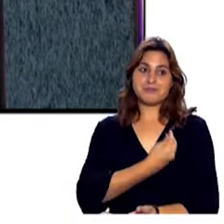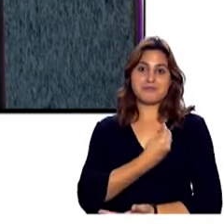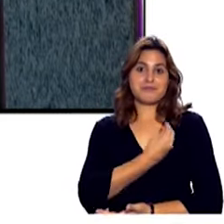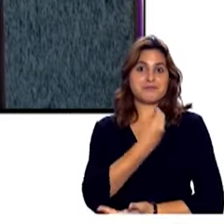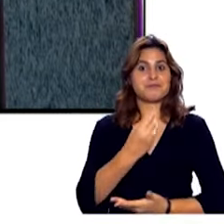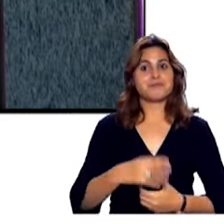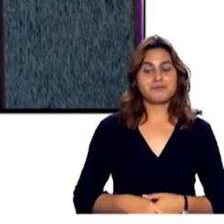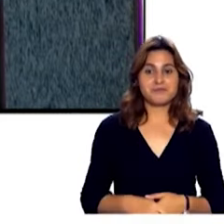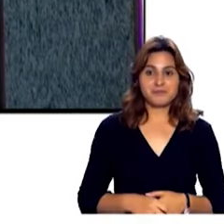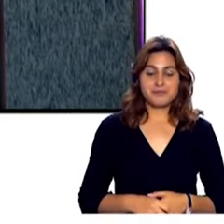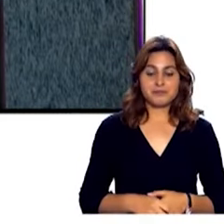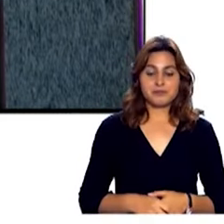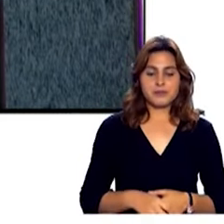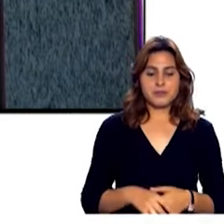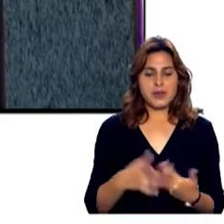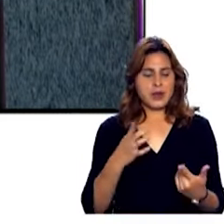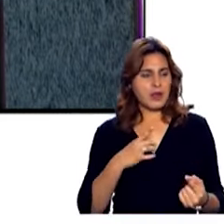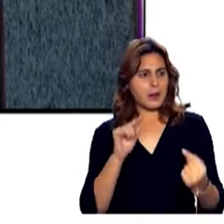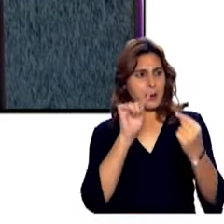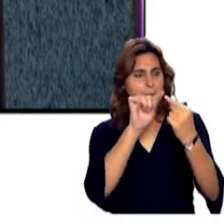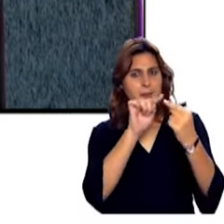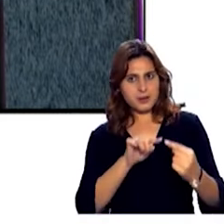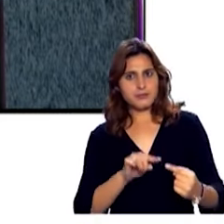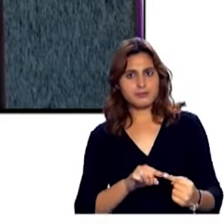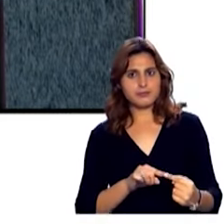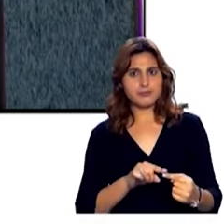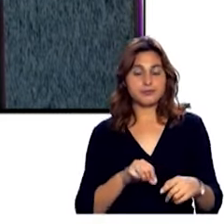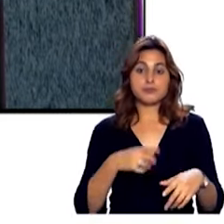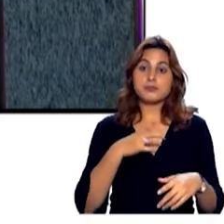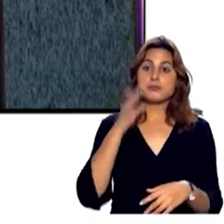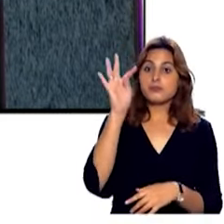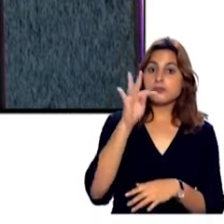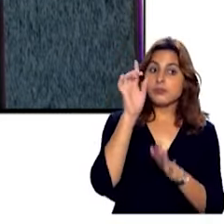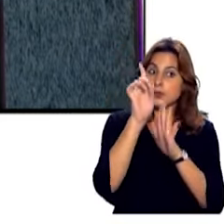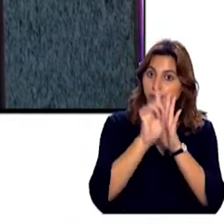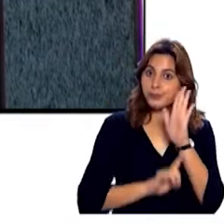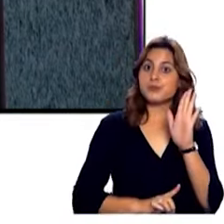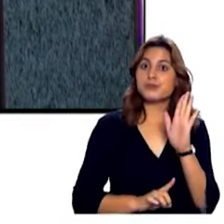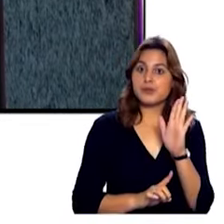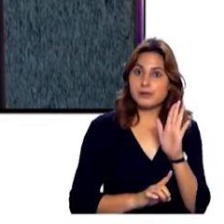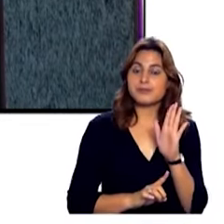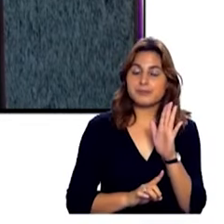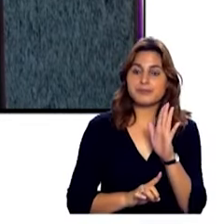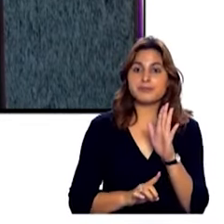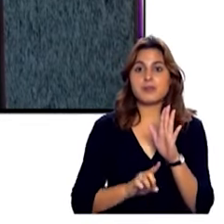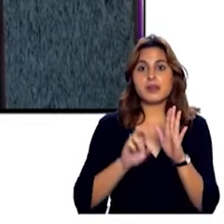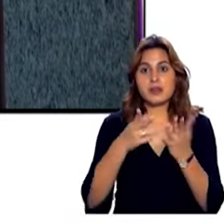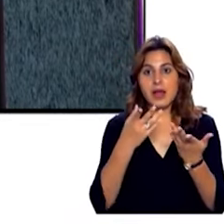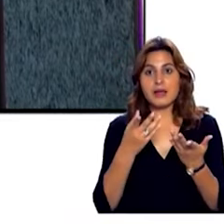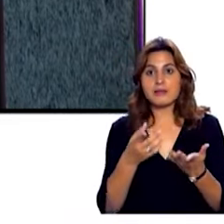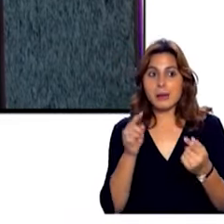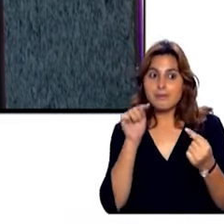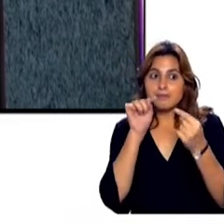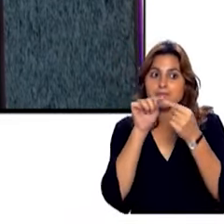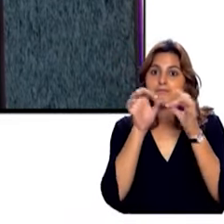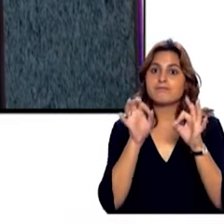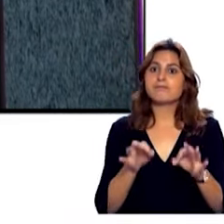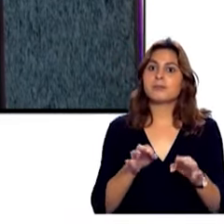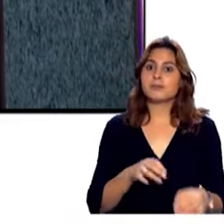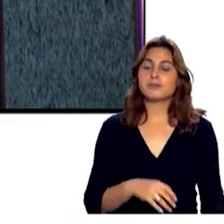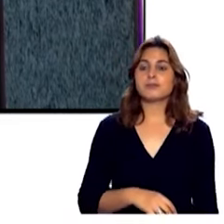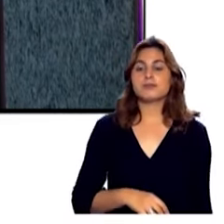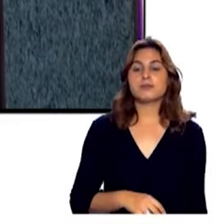vivente utilizando-se então da teoria do direito vivente a norma vivente além da